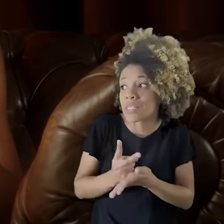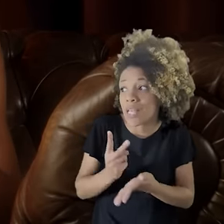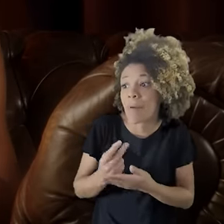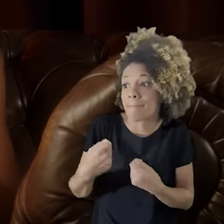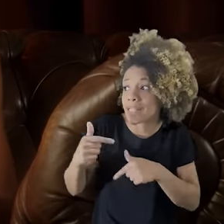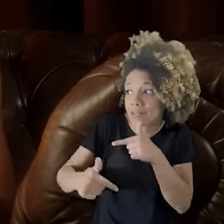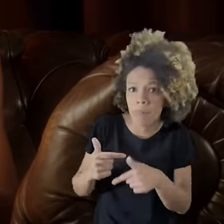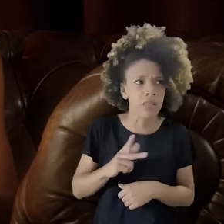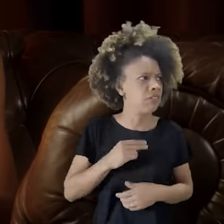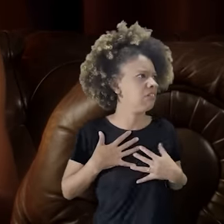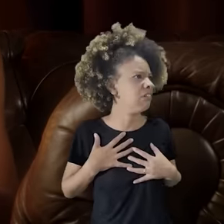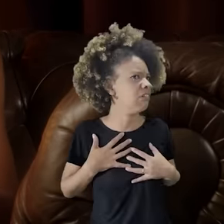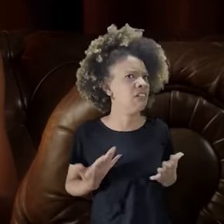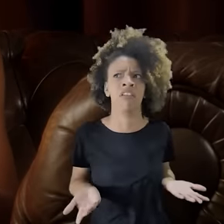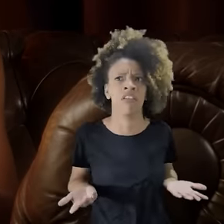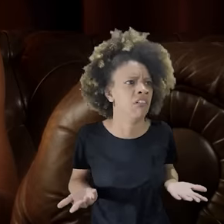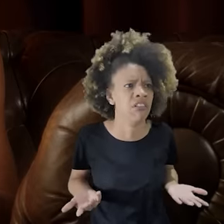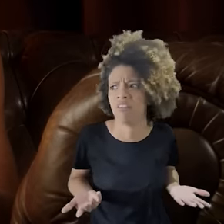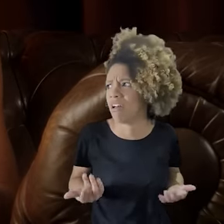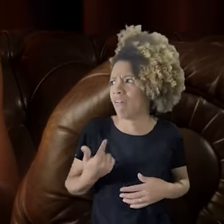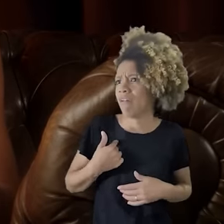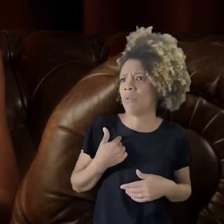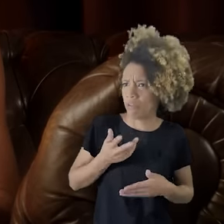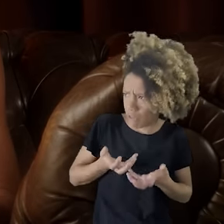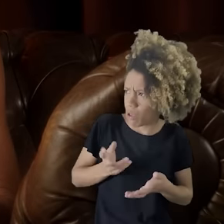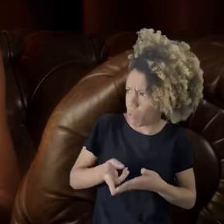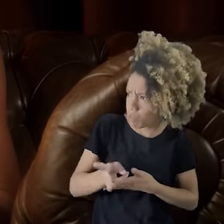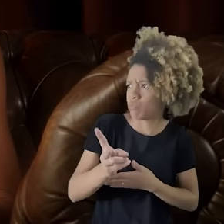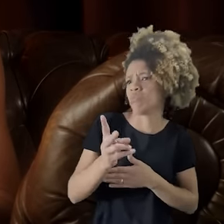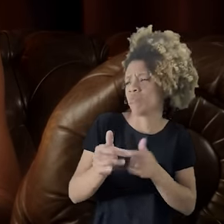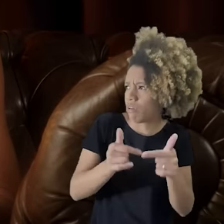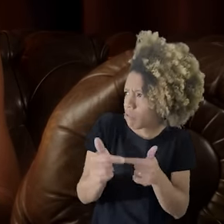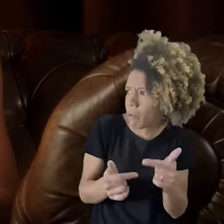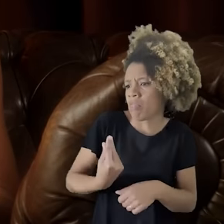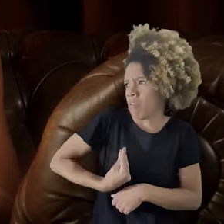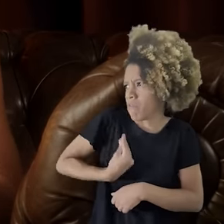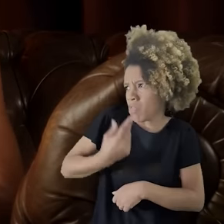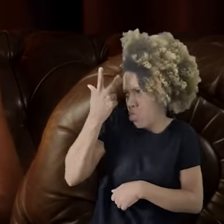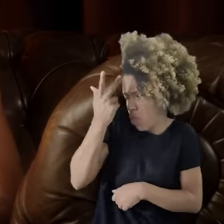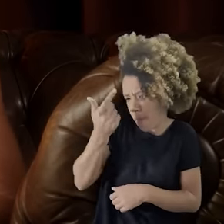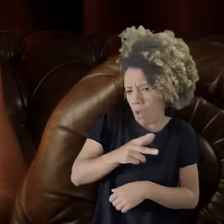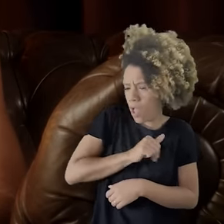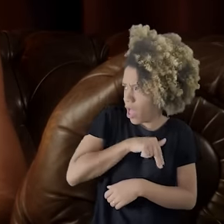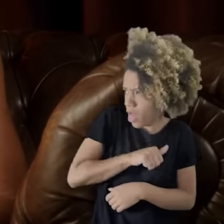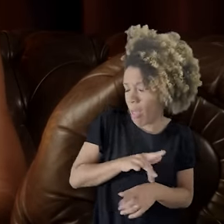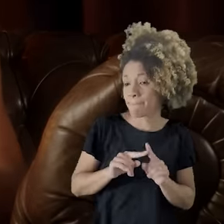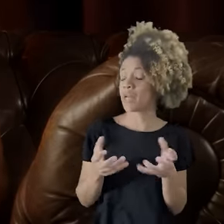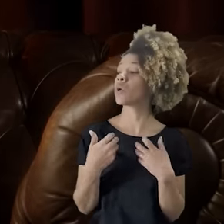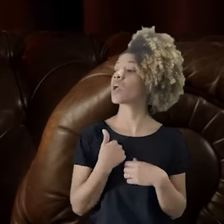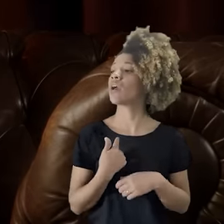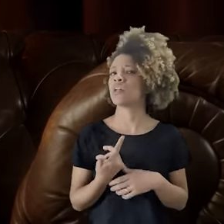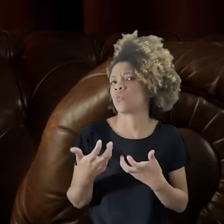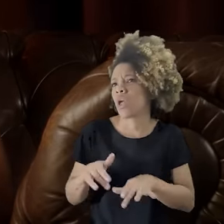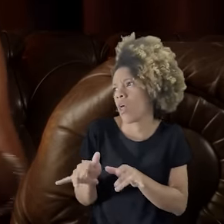sempre precisei trabalhar eu falei Caraca eh eh eh eu quero continuar é saber eu quero ser a Anna mas tipo assim